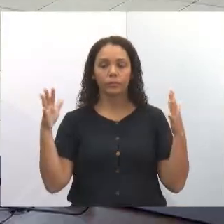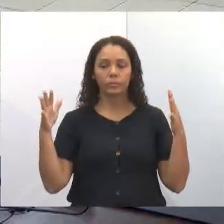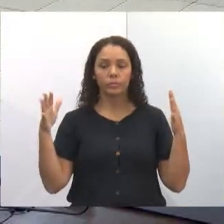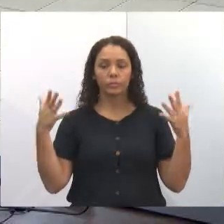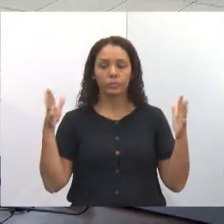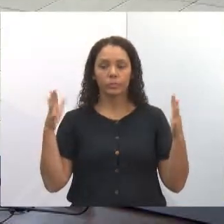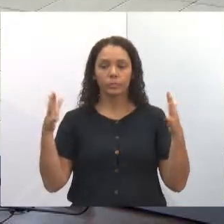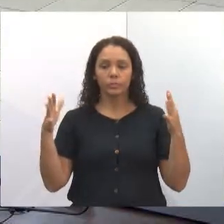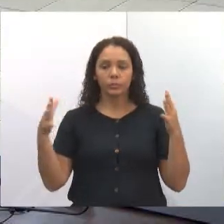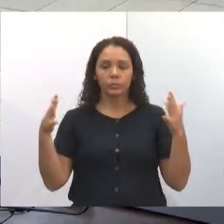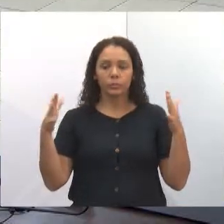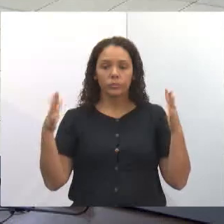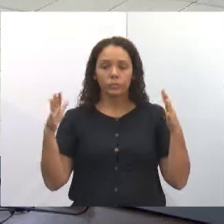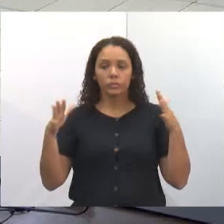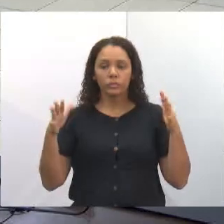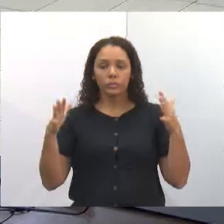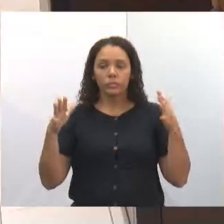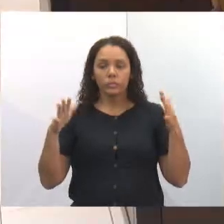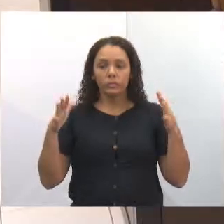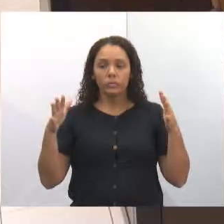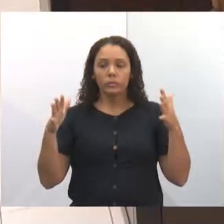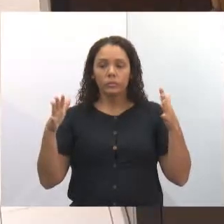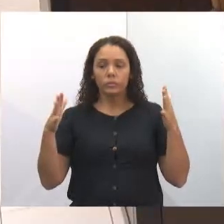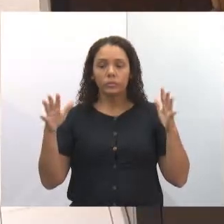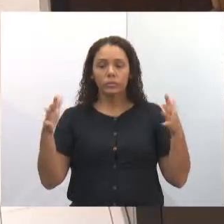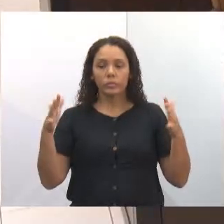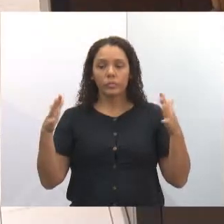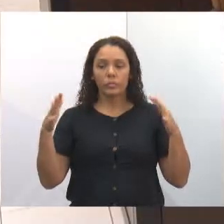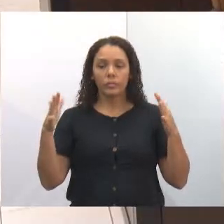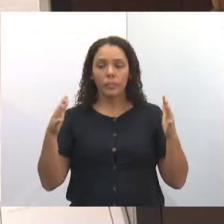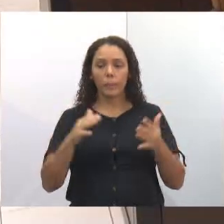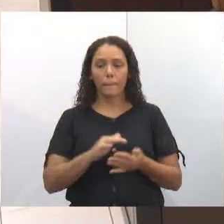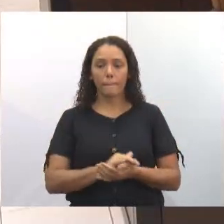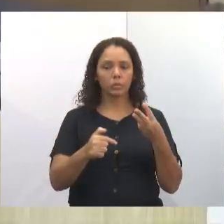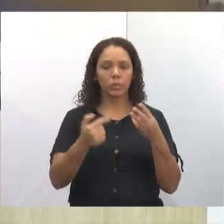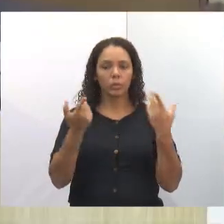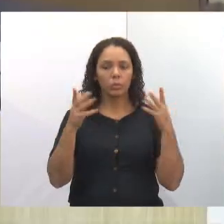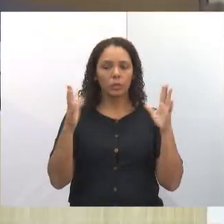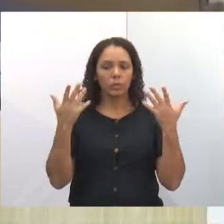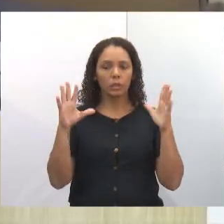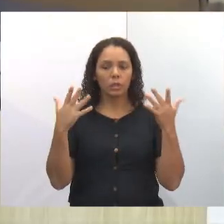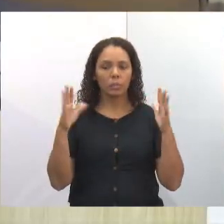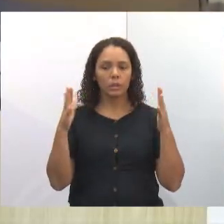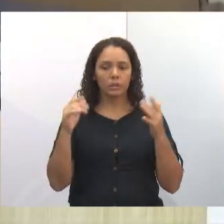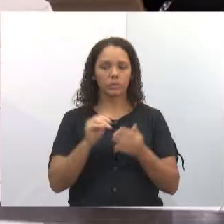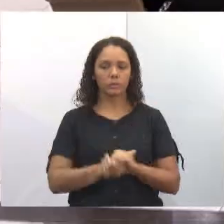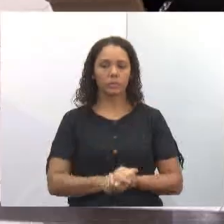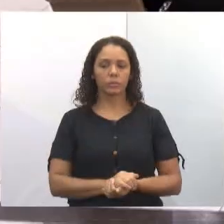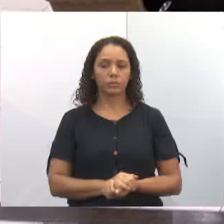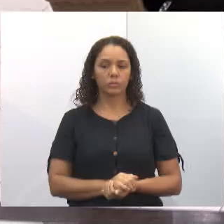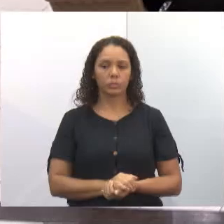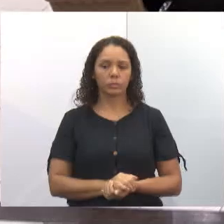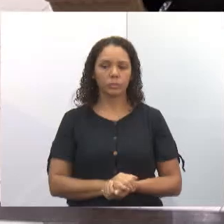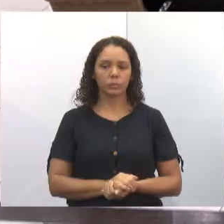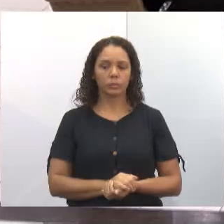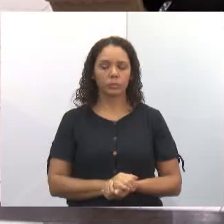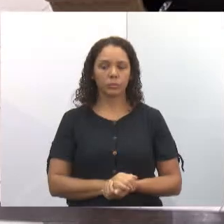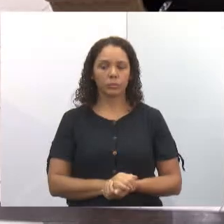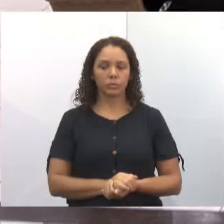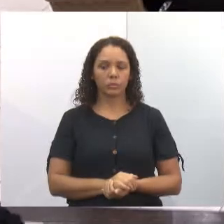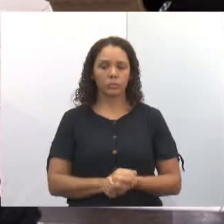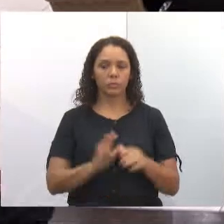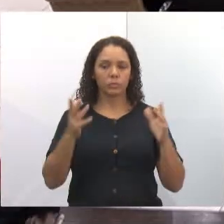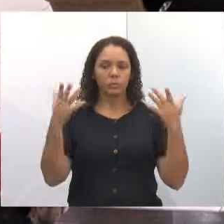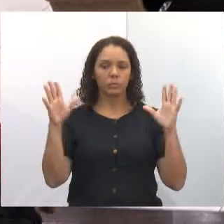da Saudade, como Rua Silvio Lino da Silva. Nas demais propostas de denominação, os vereadores aprovaram a